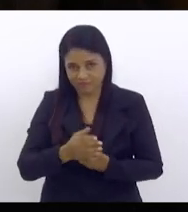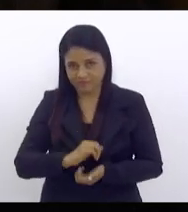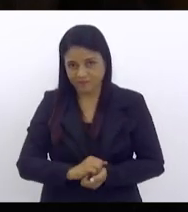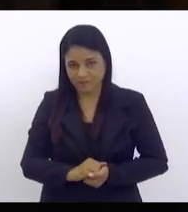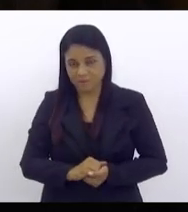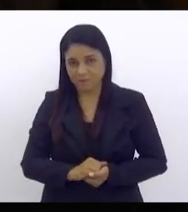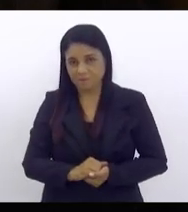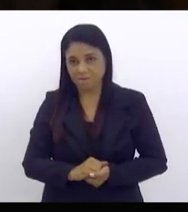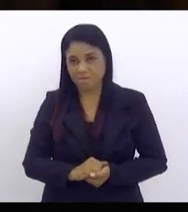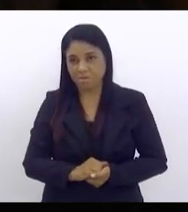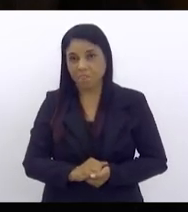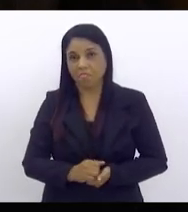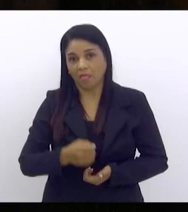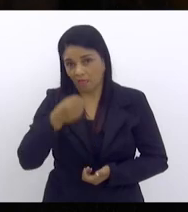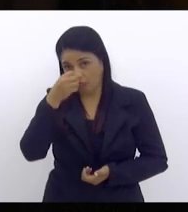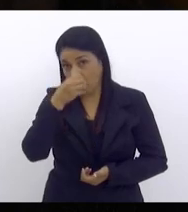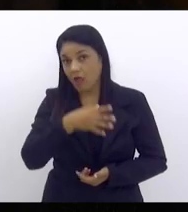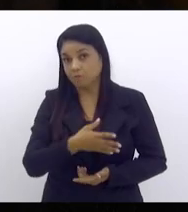E incrível que pareça,